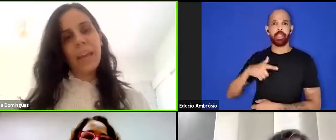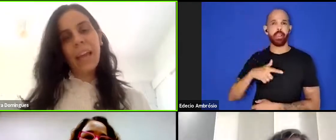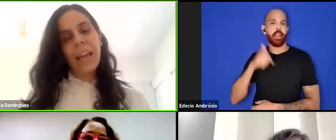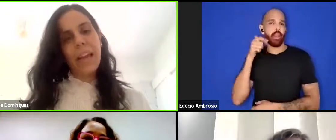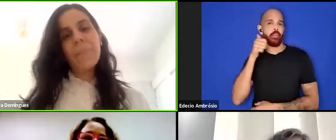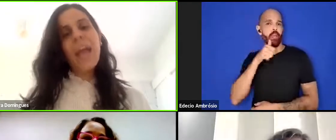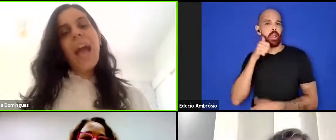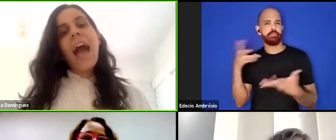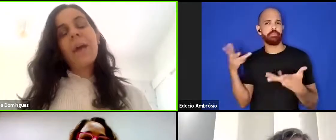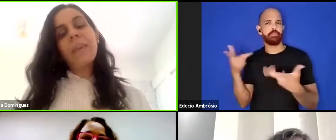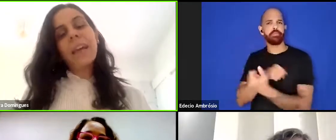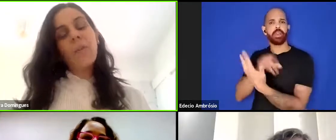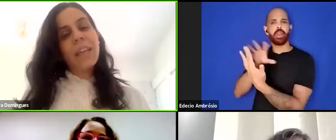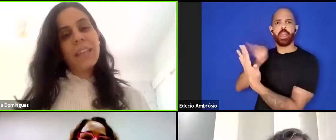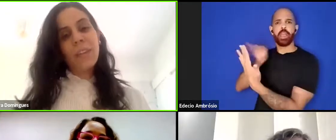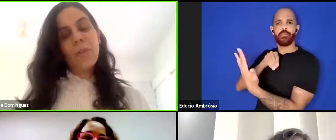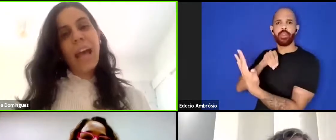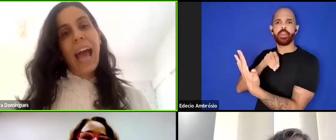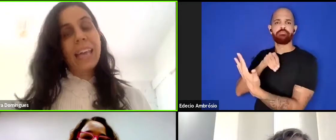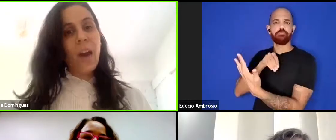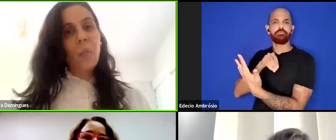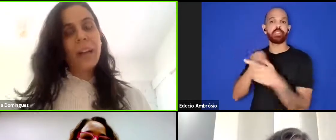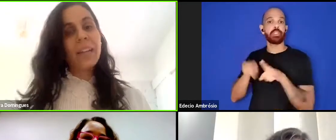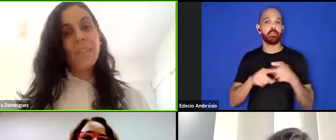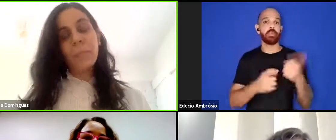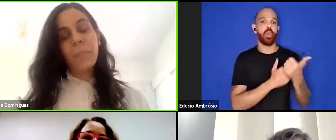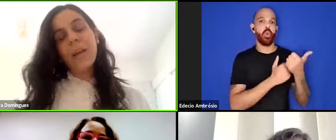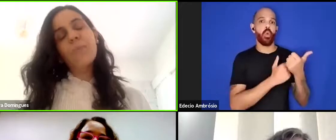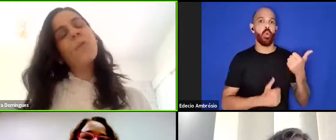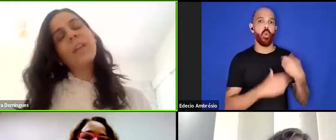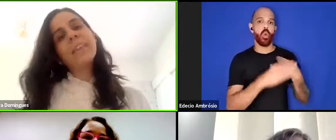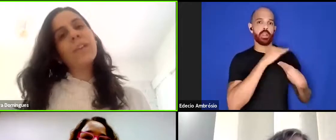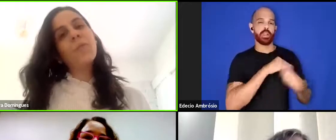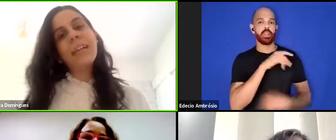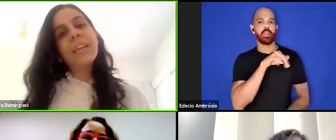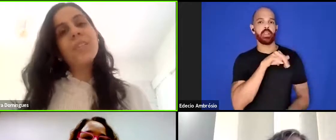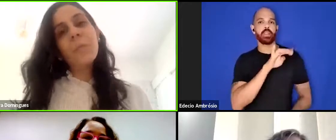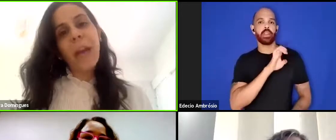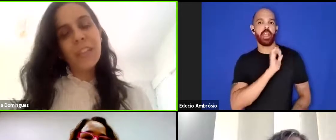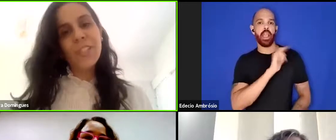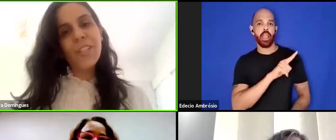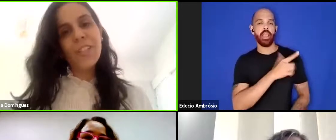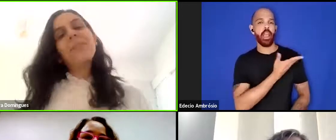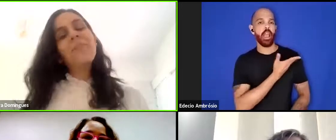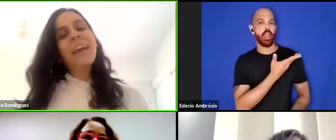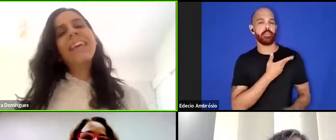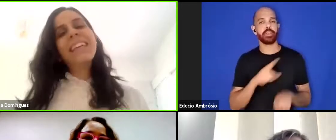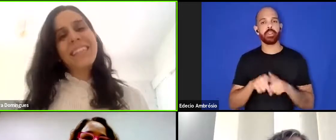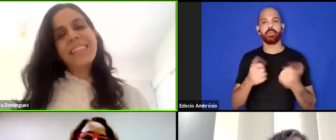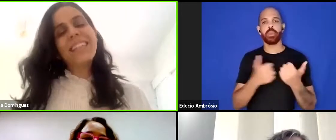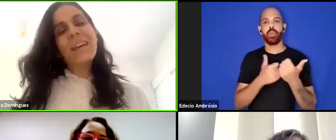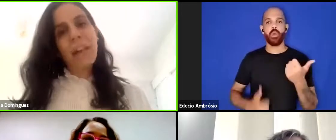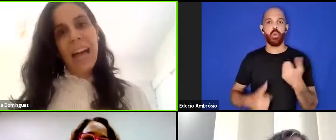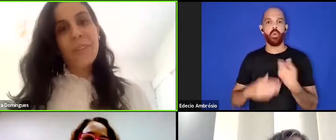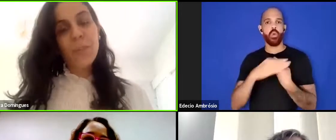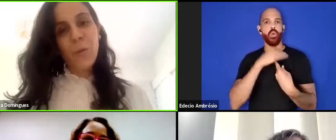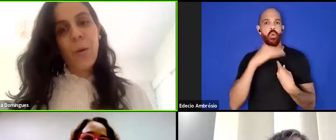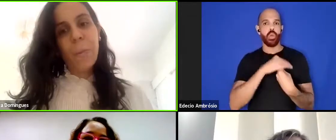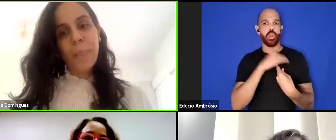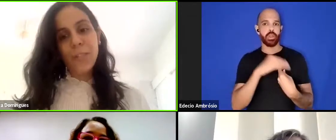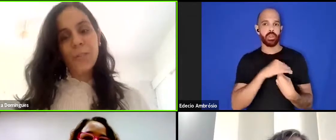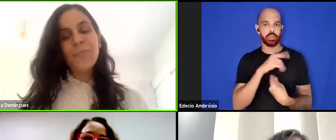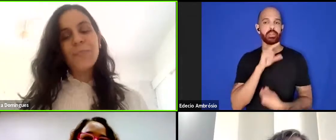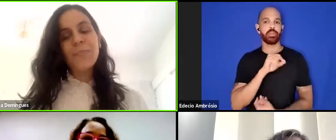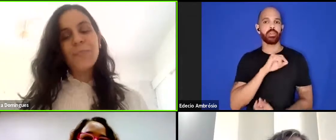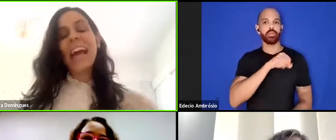referência para mim que ela é. A minha co-orientadora, Raquel, uma grande amiga, meu co-orientador e grande mestre, também na essência da palavra,